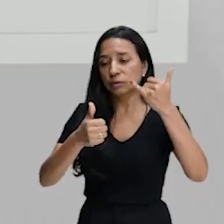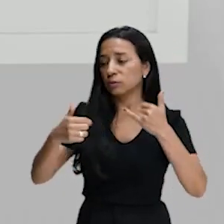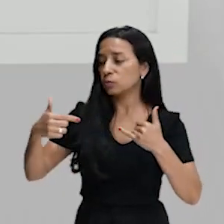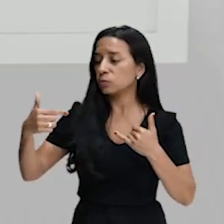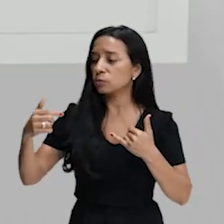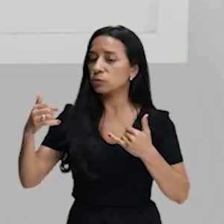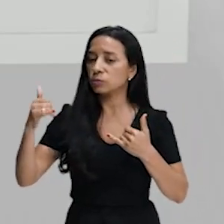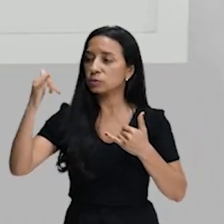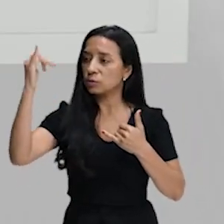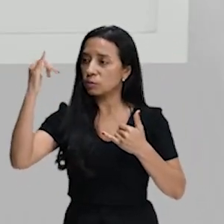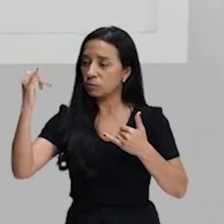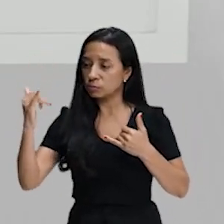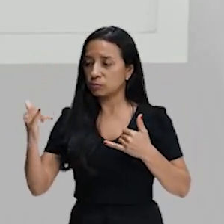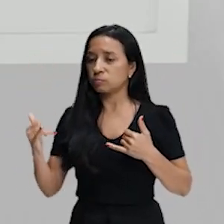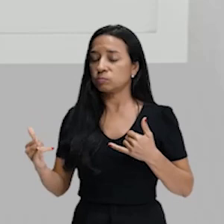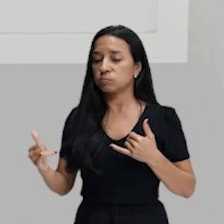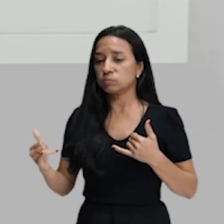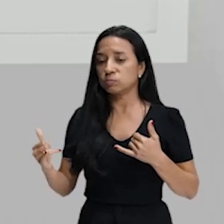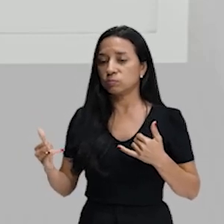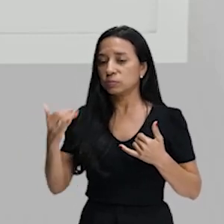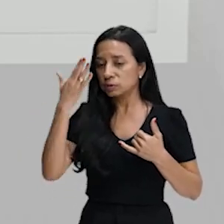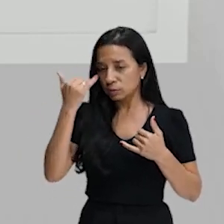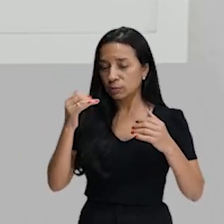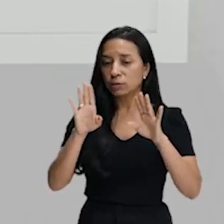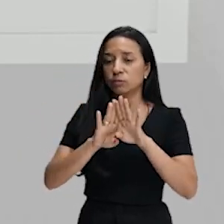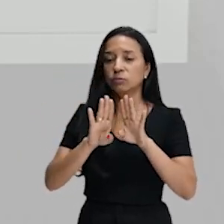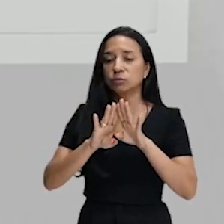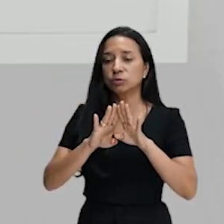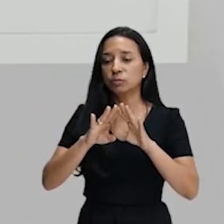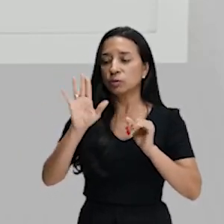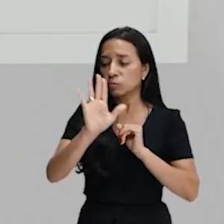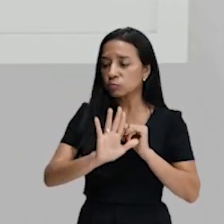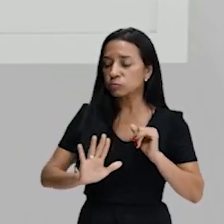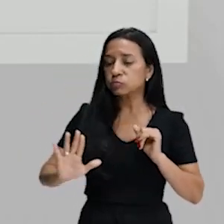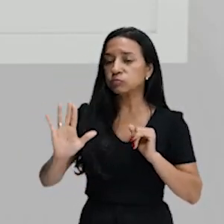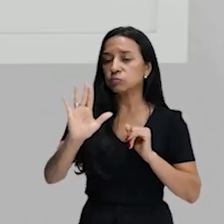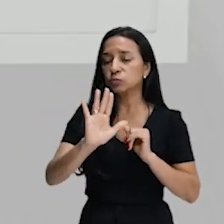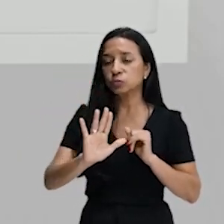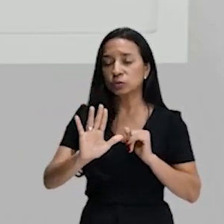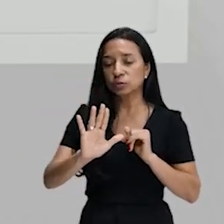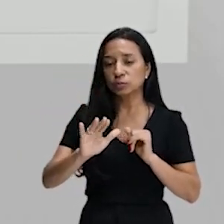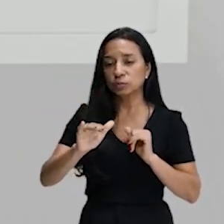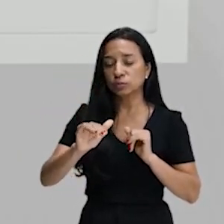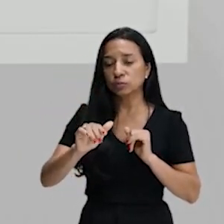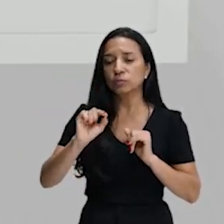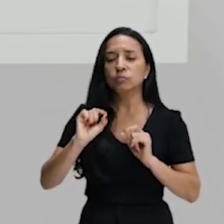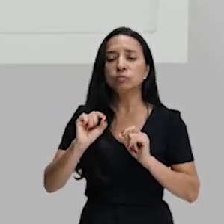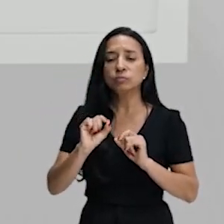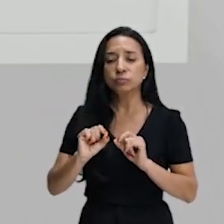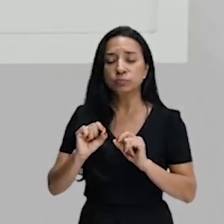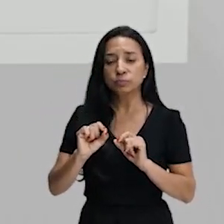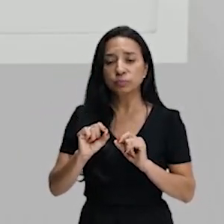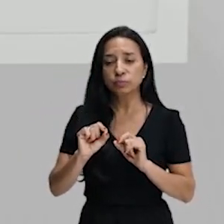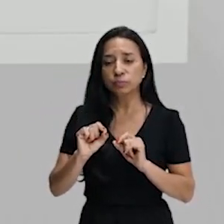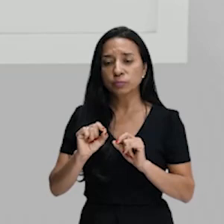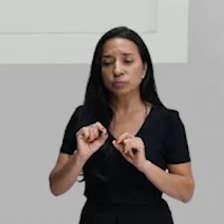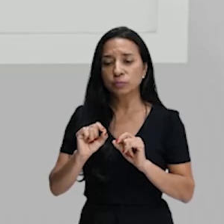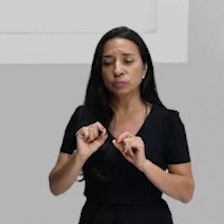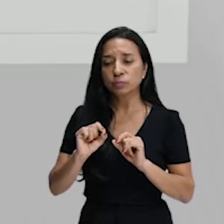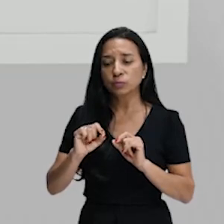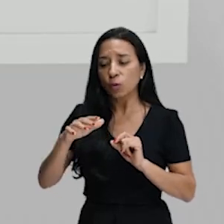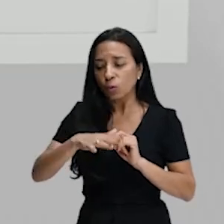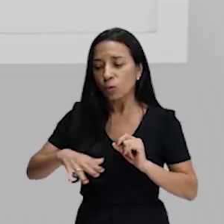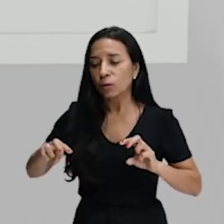ok? Nós sabemos também que o campo, certo? O campo magnético,